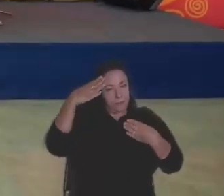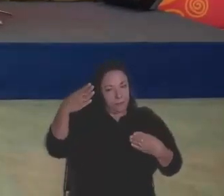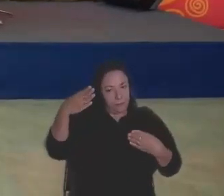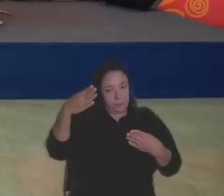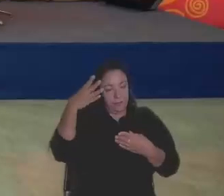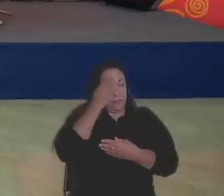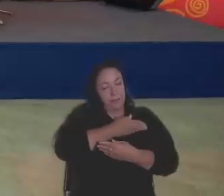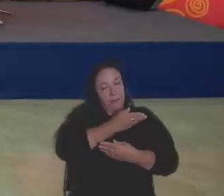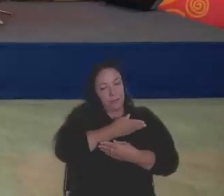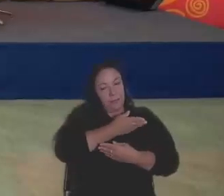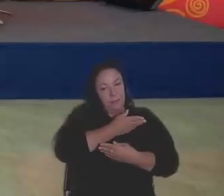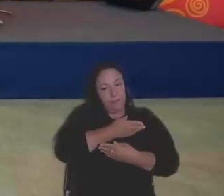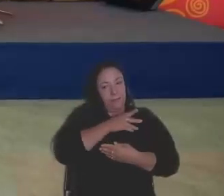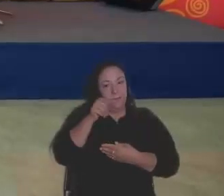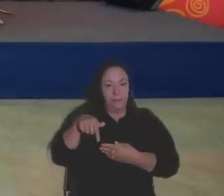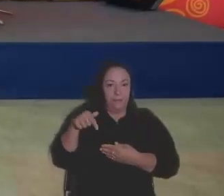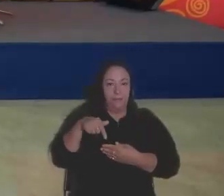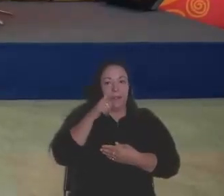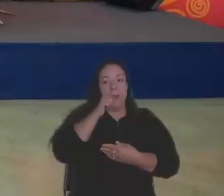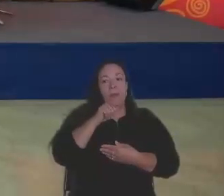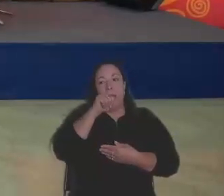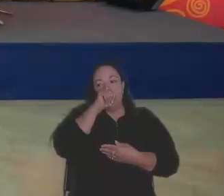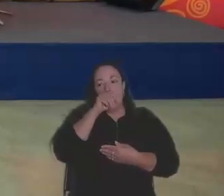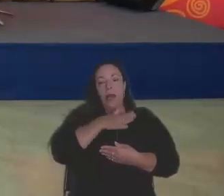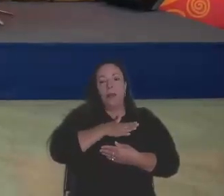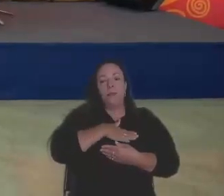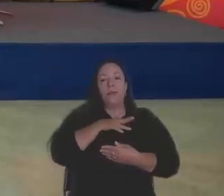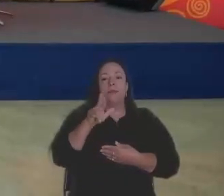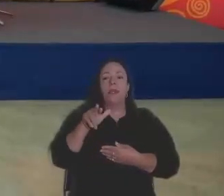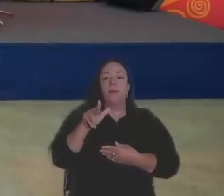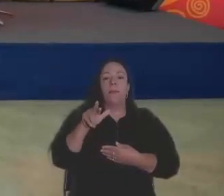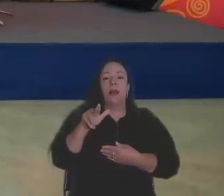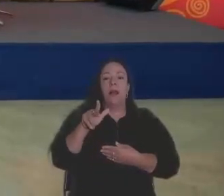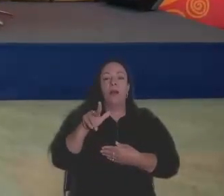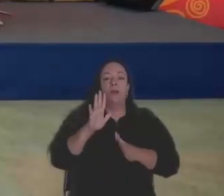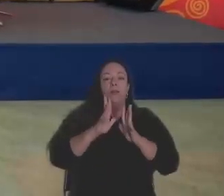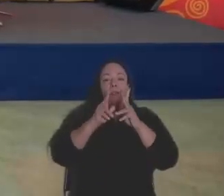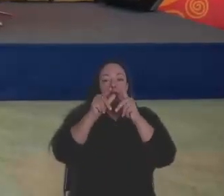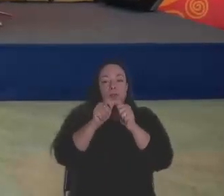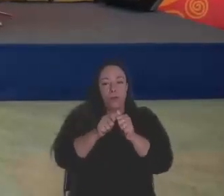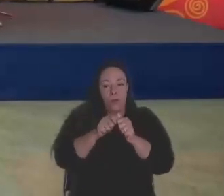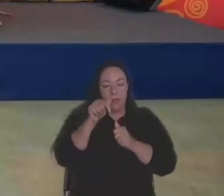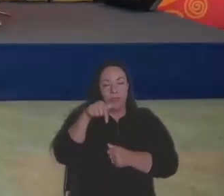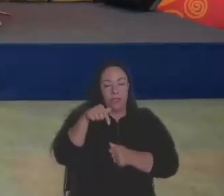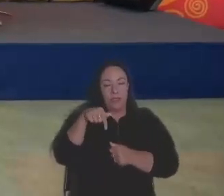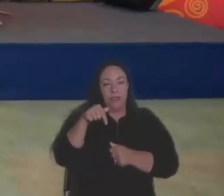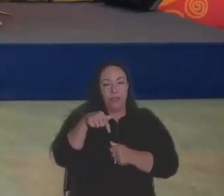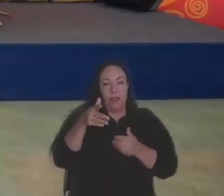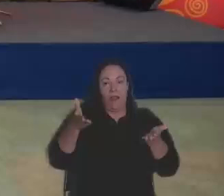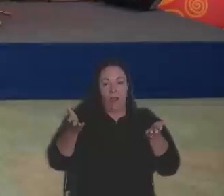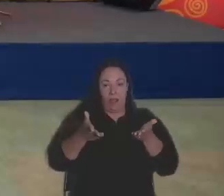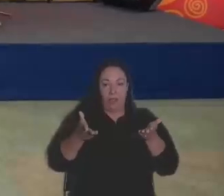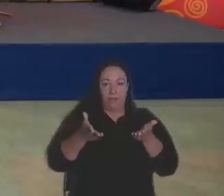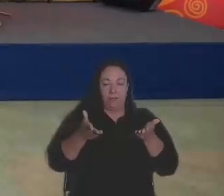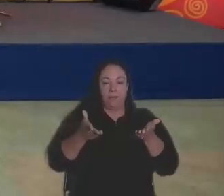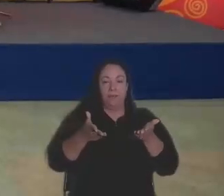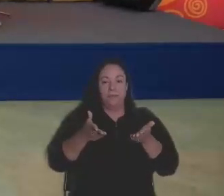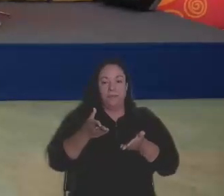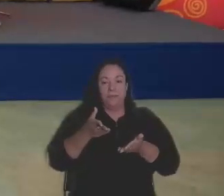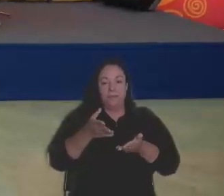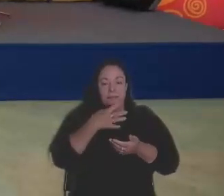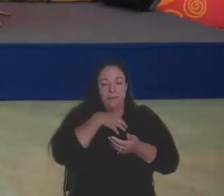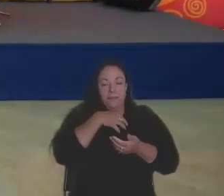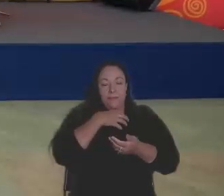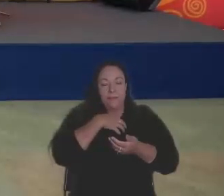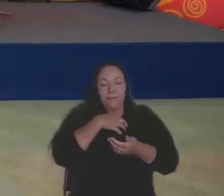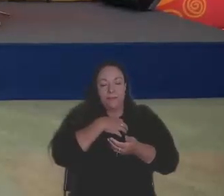os amigos aqui presentes, minha mãe, meu irmão, os irmãos, todos aqui presentes. Então, é uma emoção muito